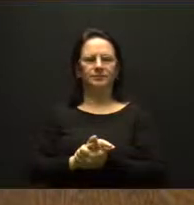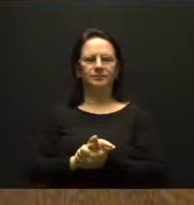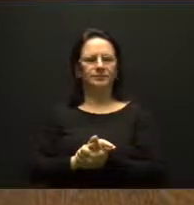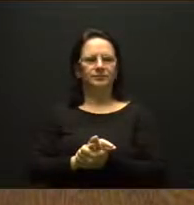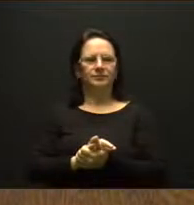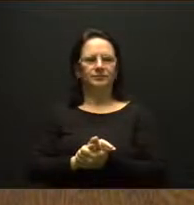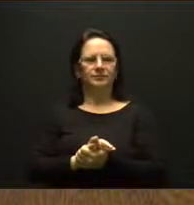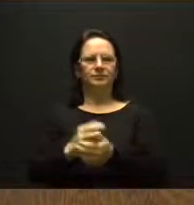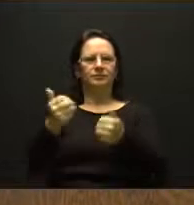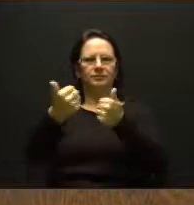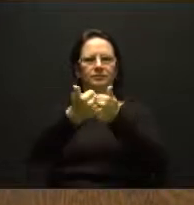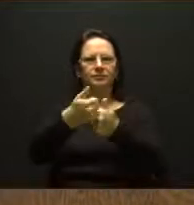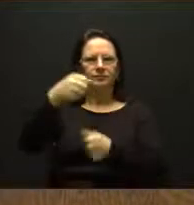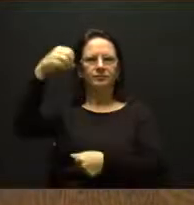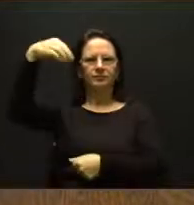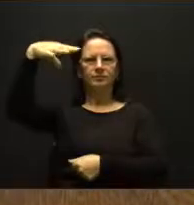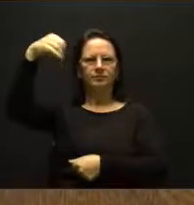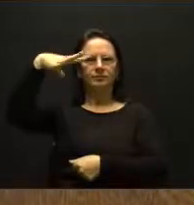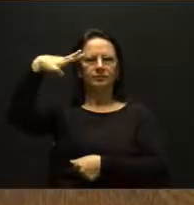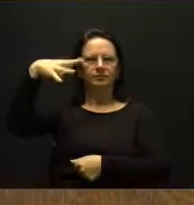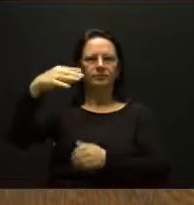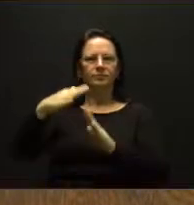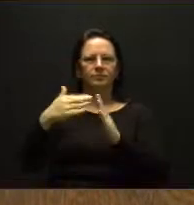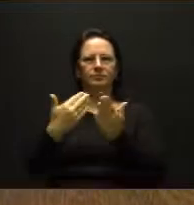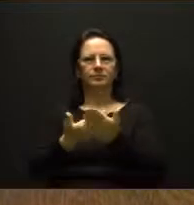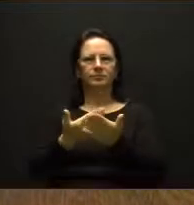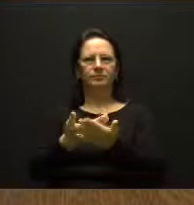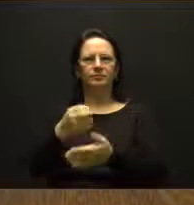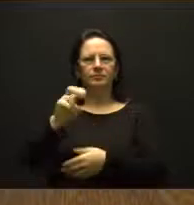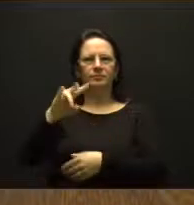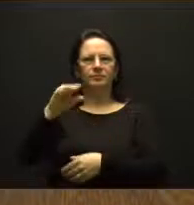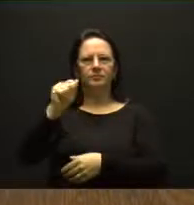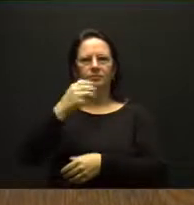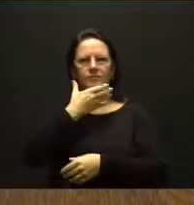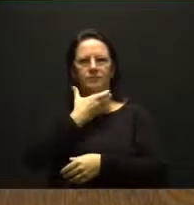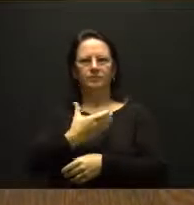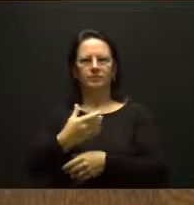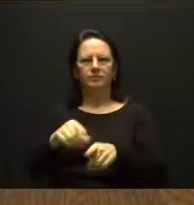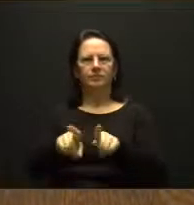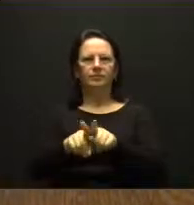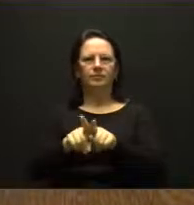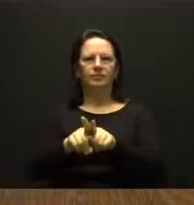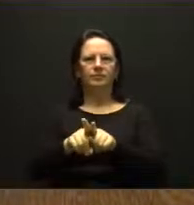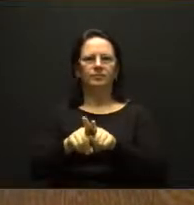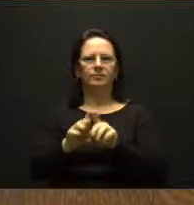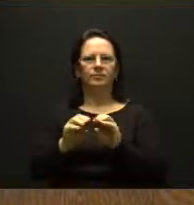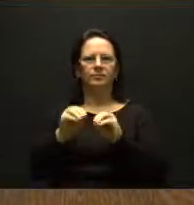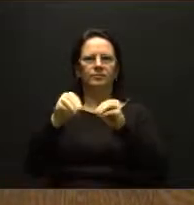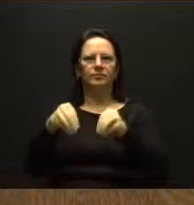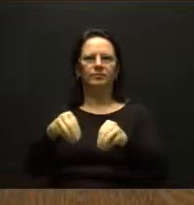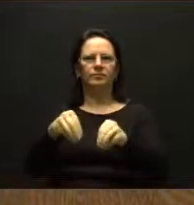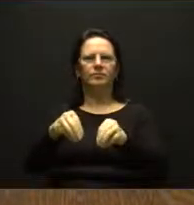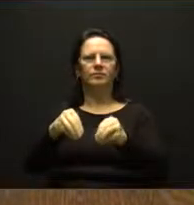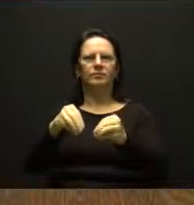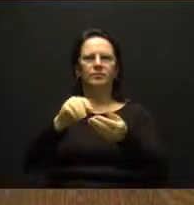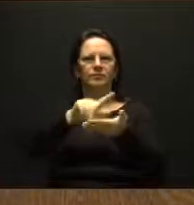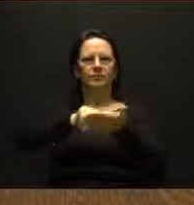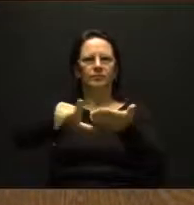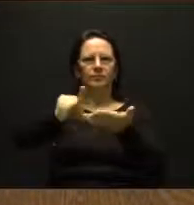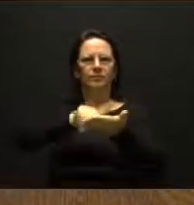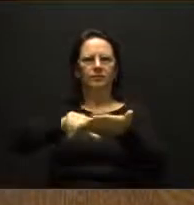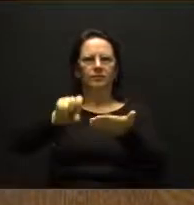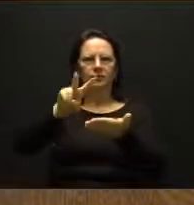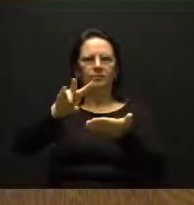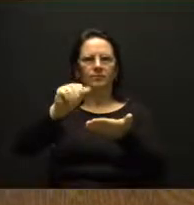substituição de lâmpadas não me dom pedro 1º a vila natal em caminhos e fornecimento de material de limpeza para um dom pedro 1º